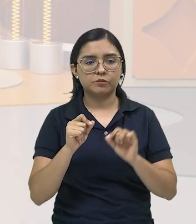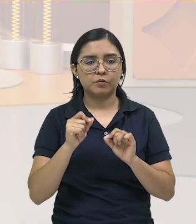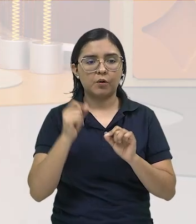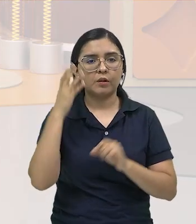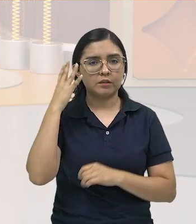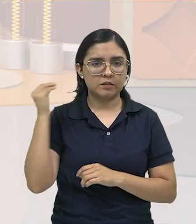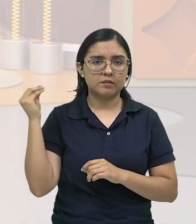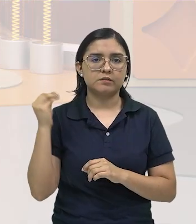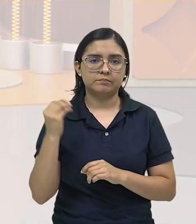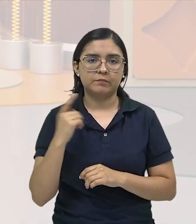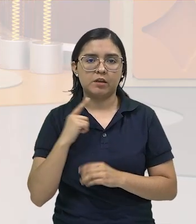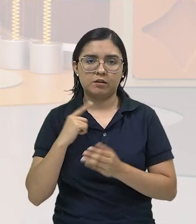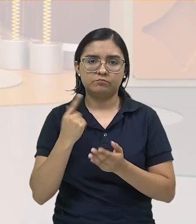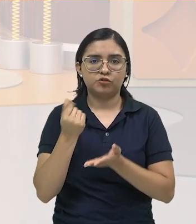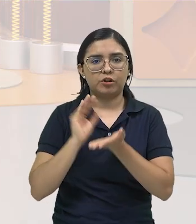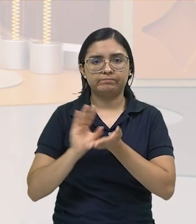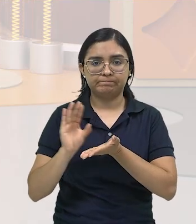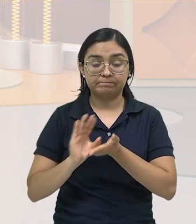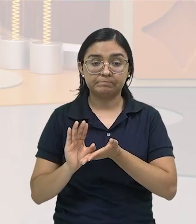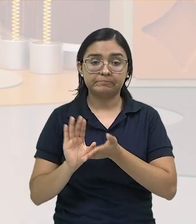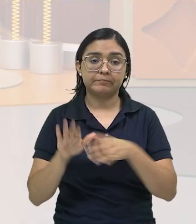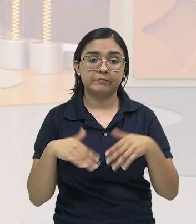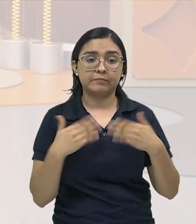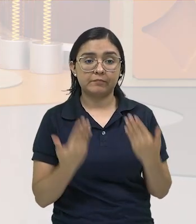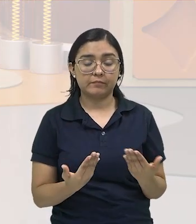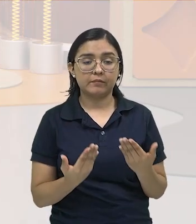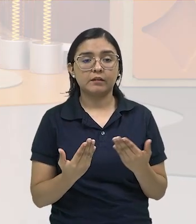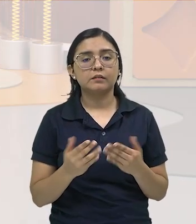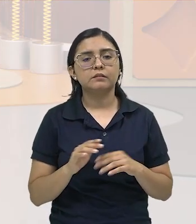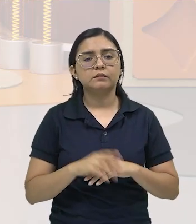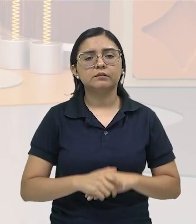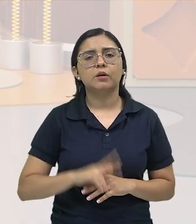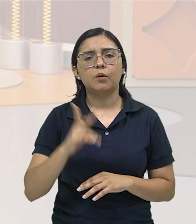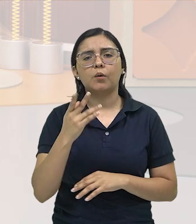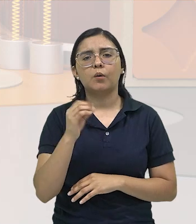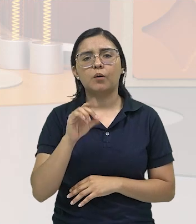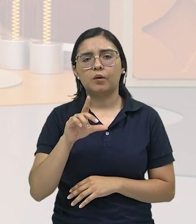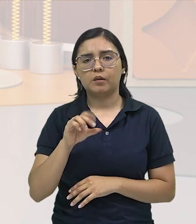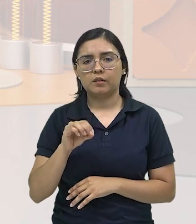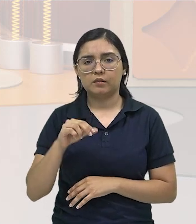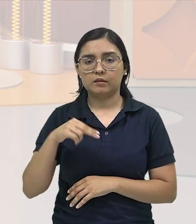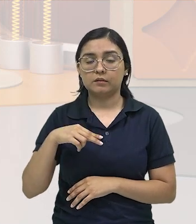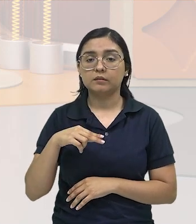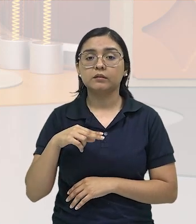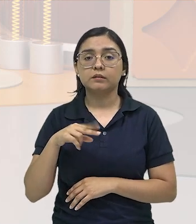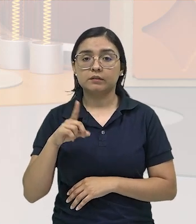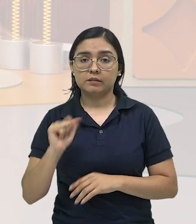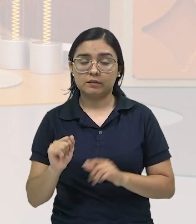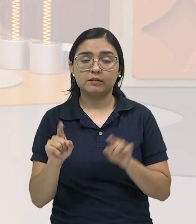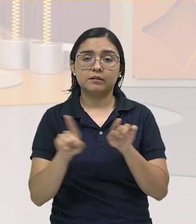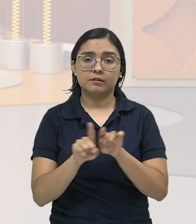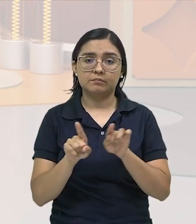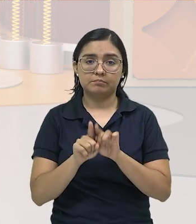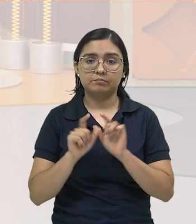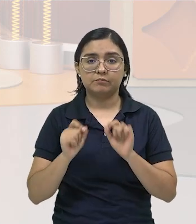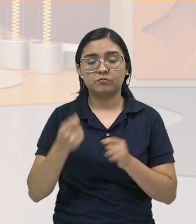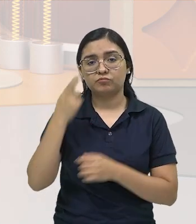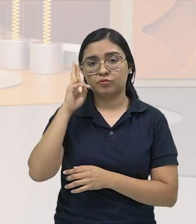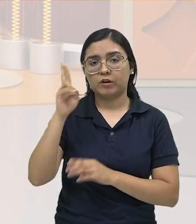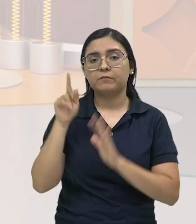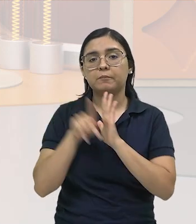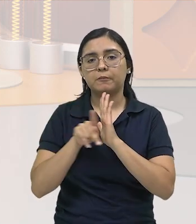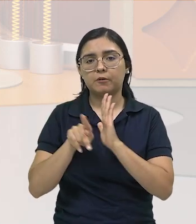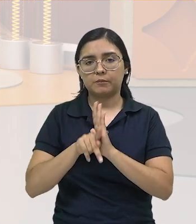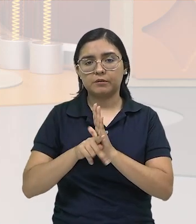altos investimentos. Então, de certa forma, ali os holandeses se sentiam um tanto quanto donos também dessa produção.